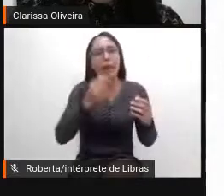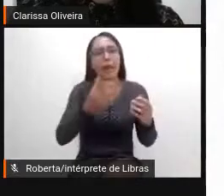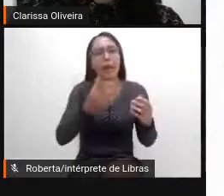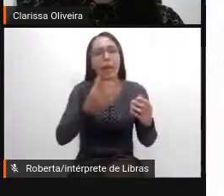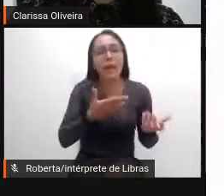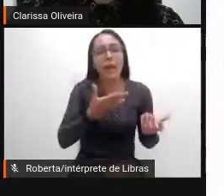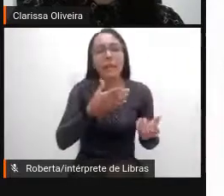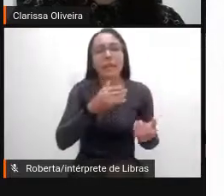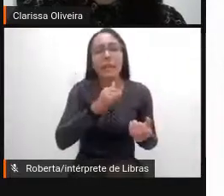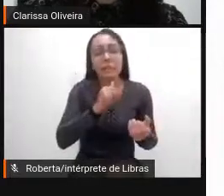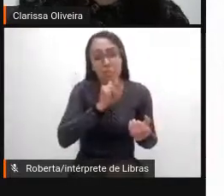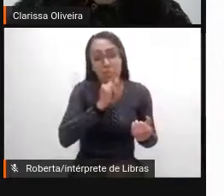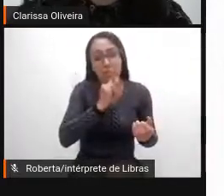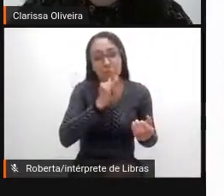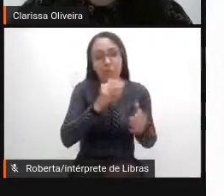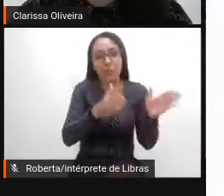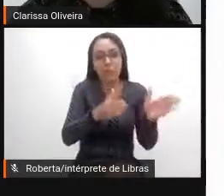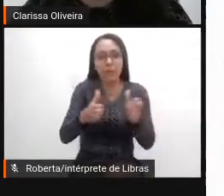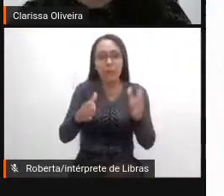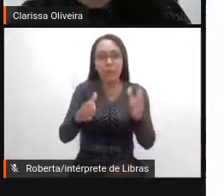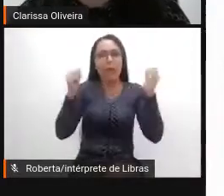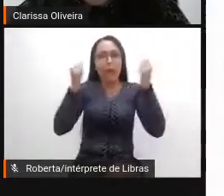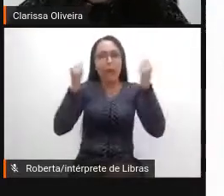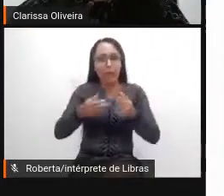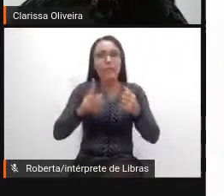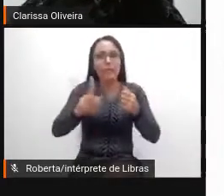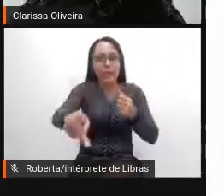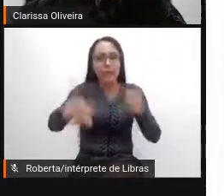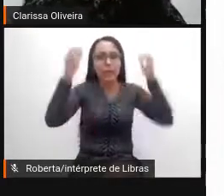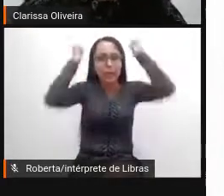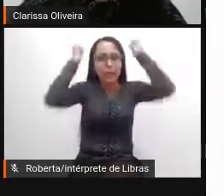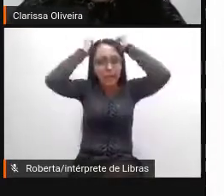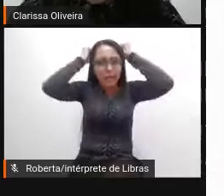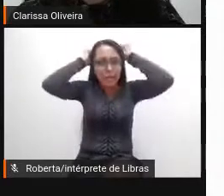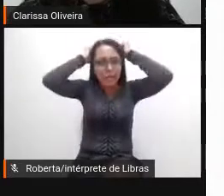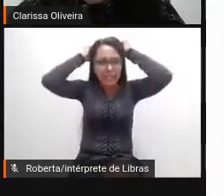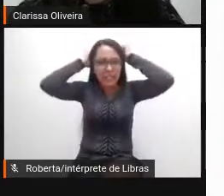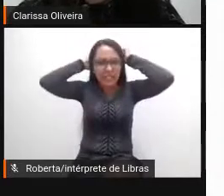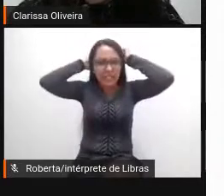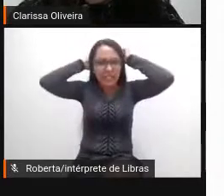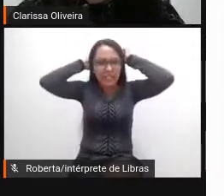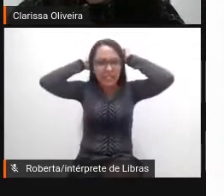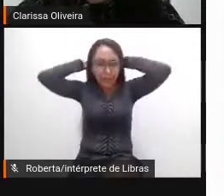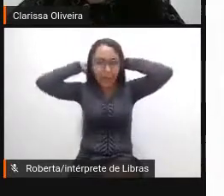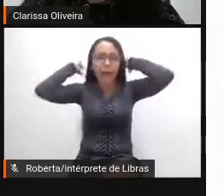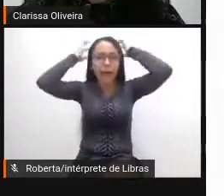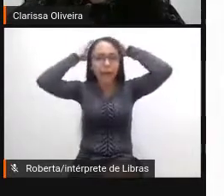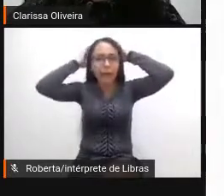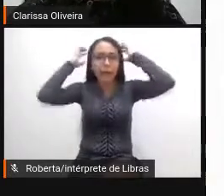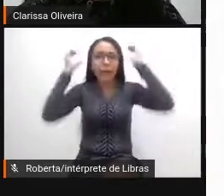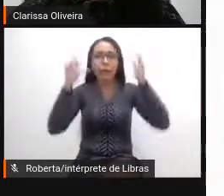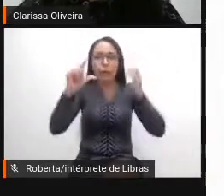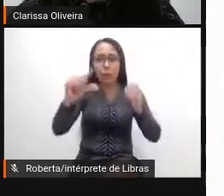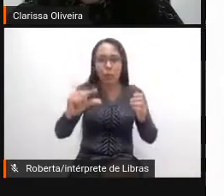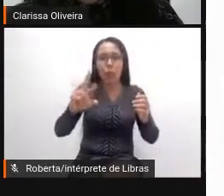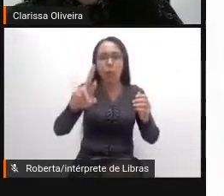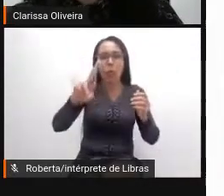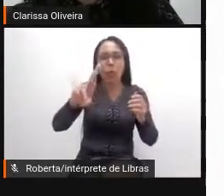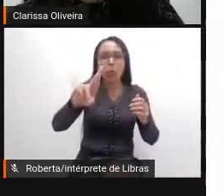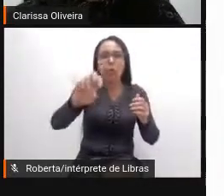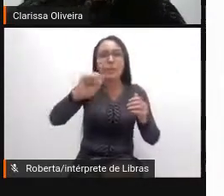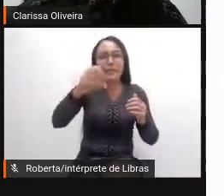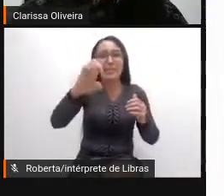muita frequência, o cabelo acaba ficando um pouco ressecado. A nossa fibra capilar fica um pouco ressecada.